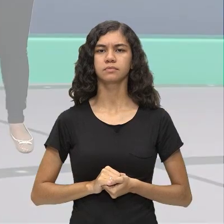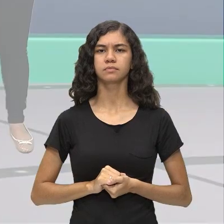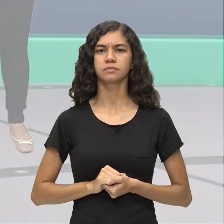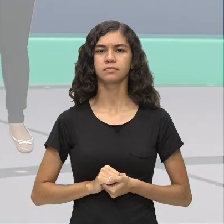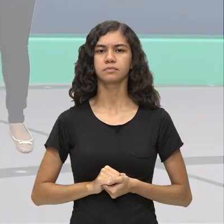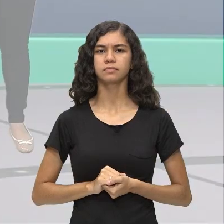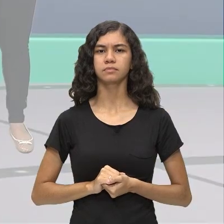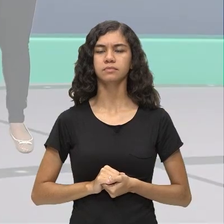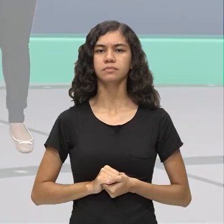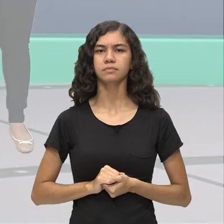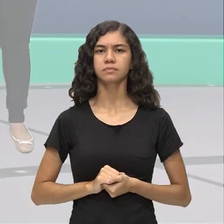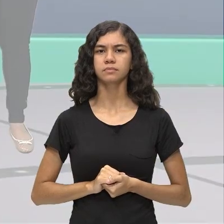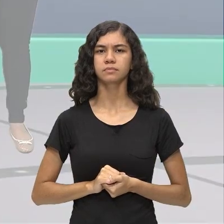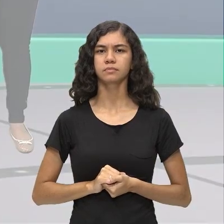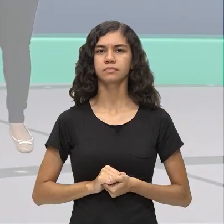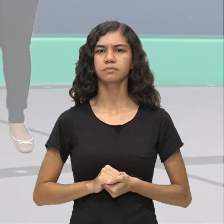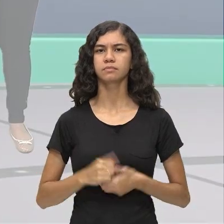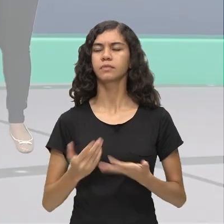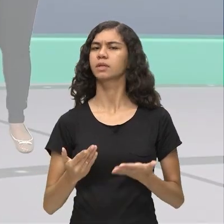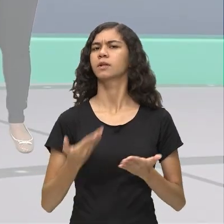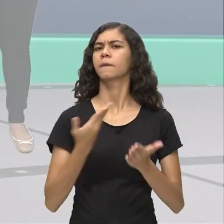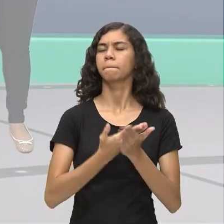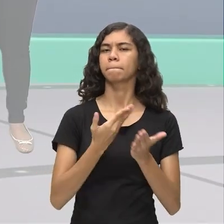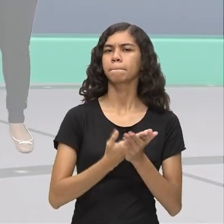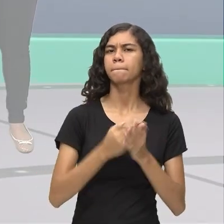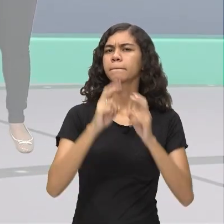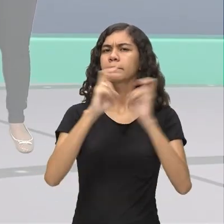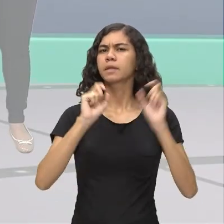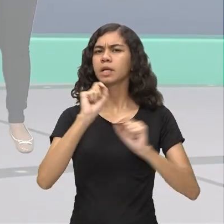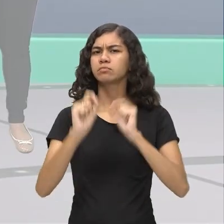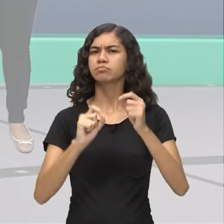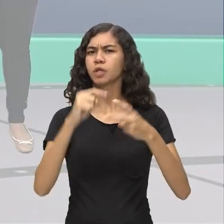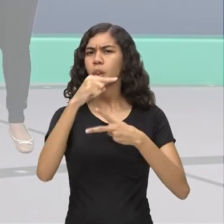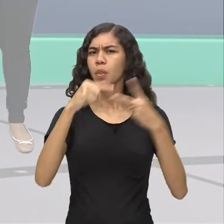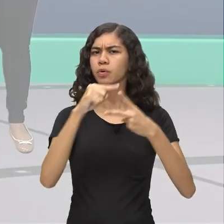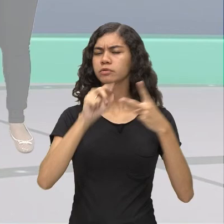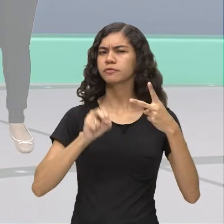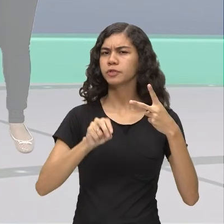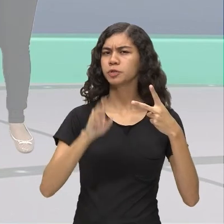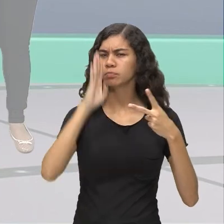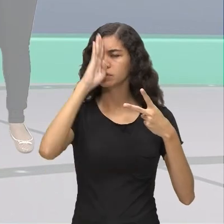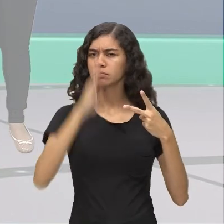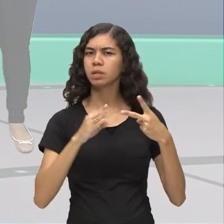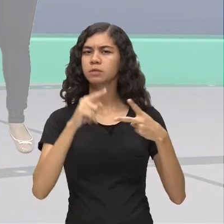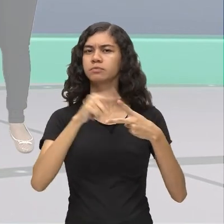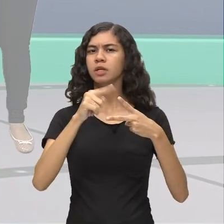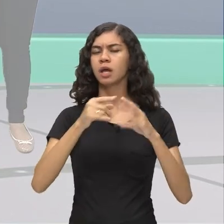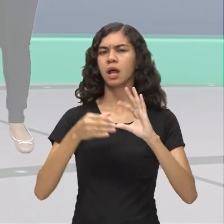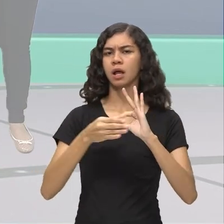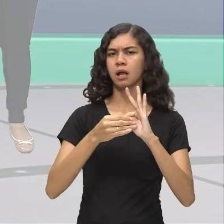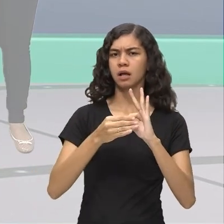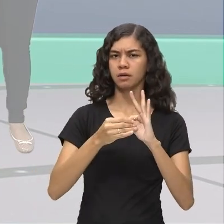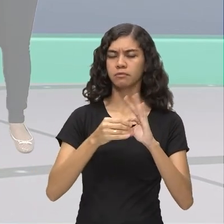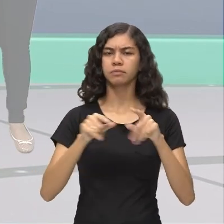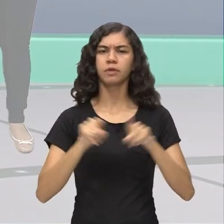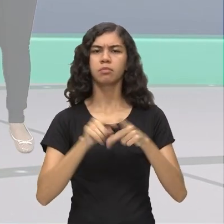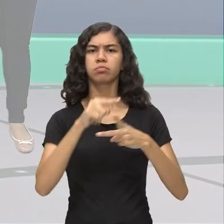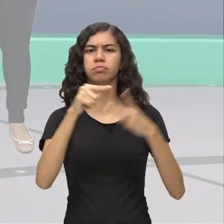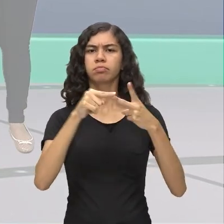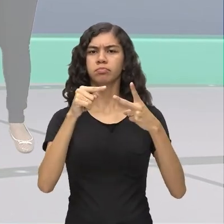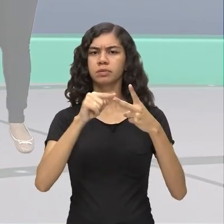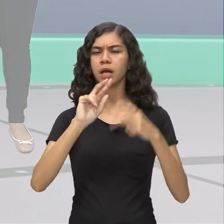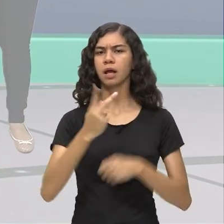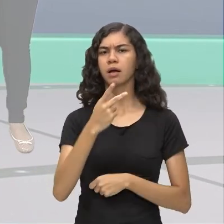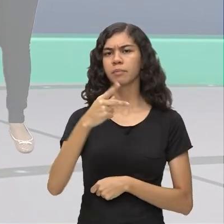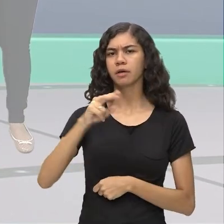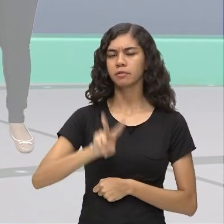Então, a gente falou na nossa aula sobre dois vírus principais, né, que é o HIV e o HPV. Lembrando que o